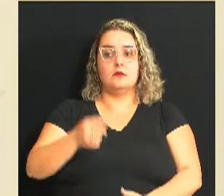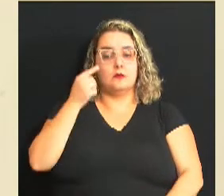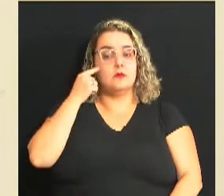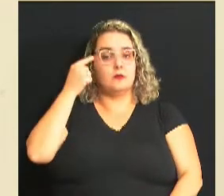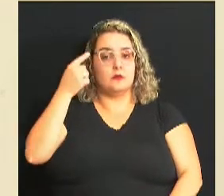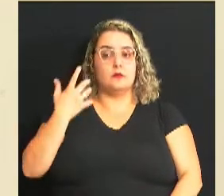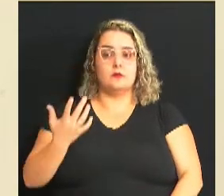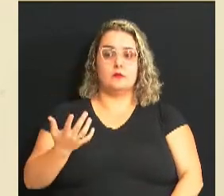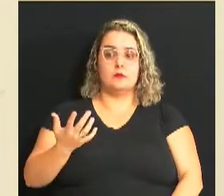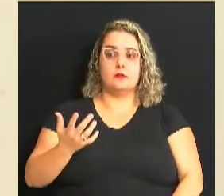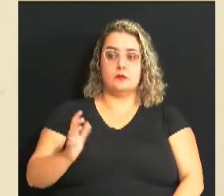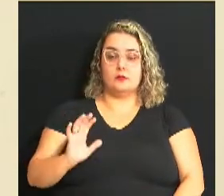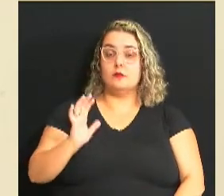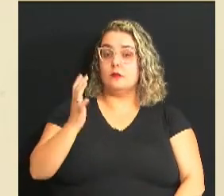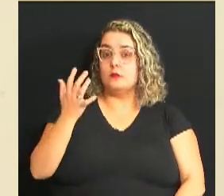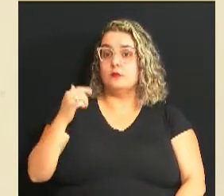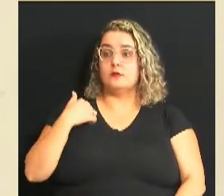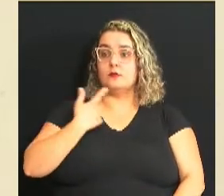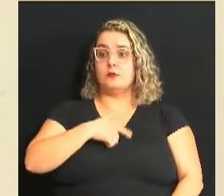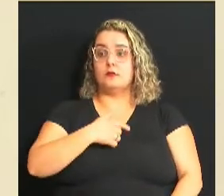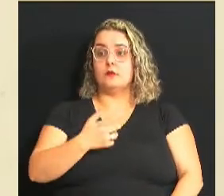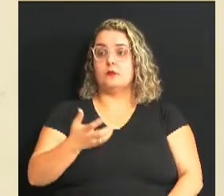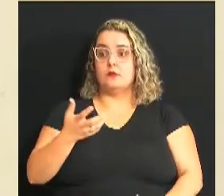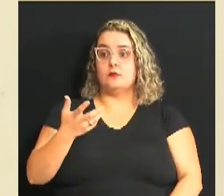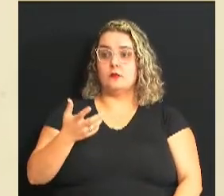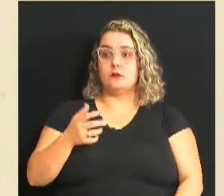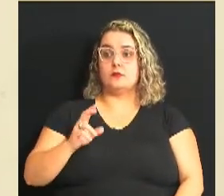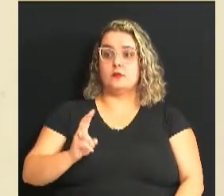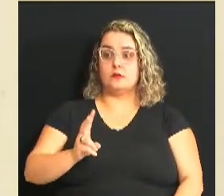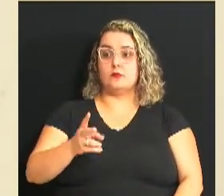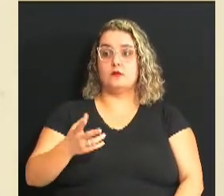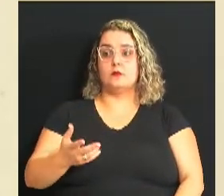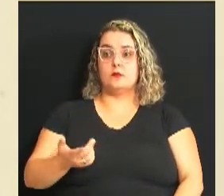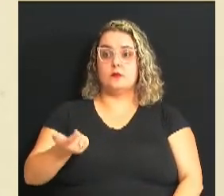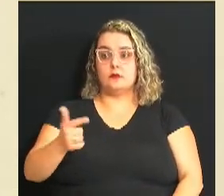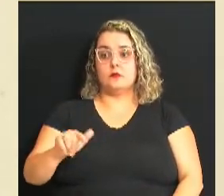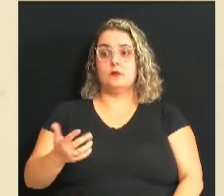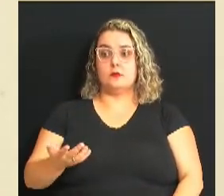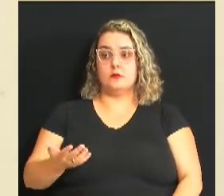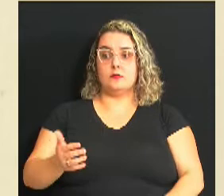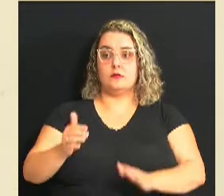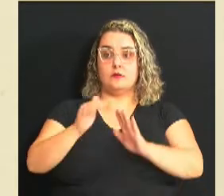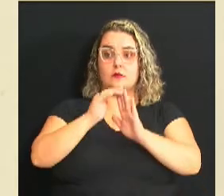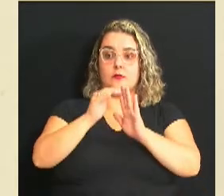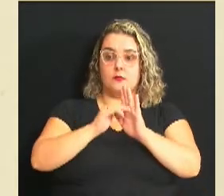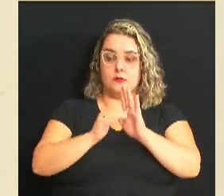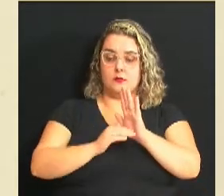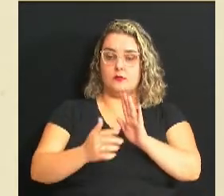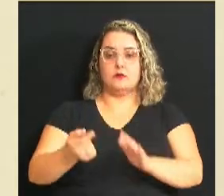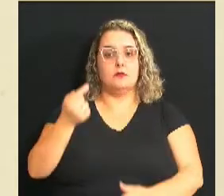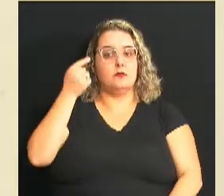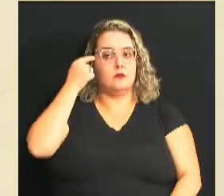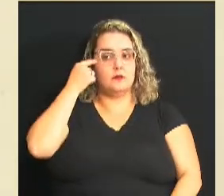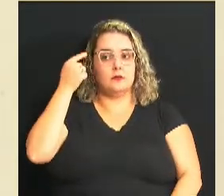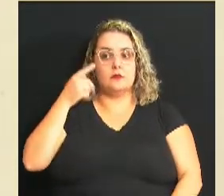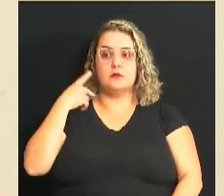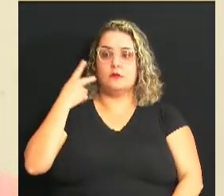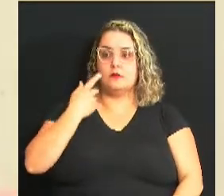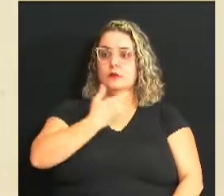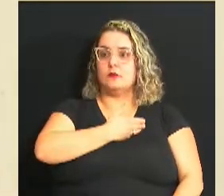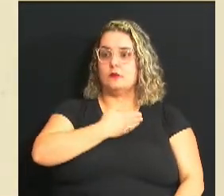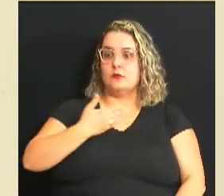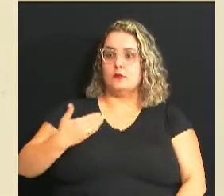surjam, nós procuramos mantê-los na pauta, seja para pensar a política